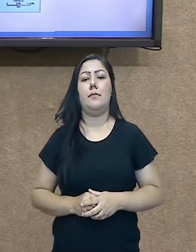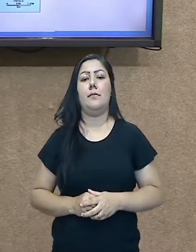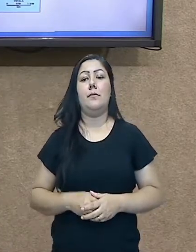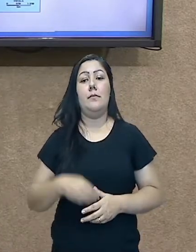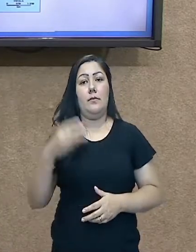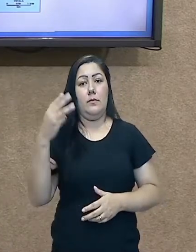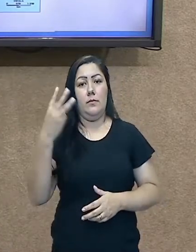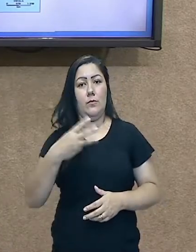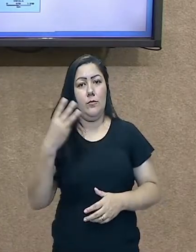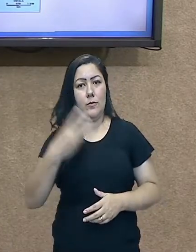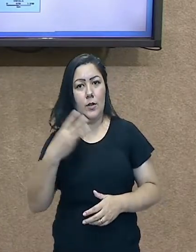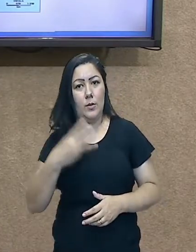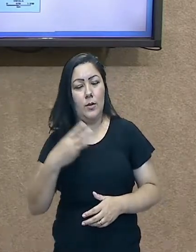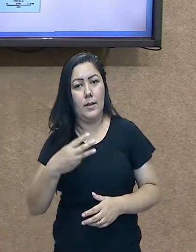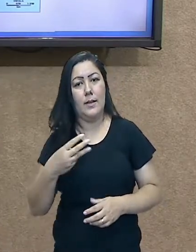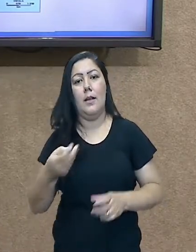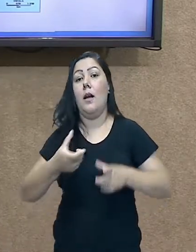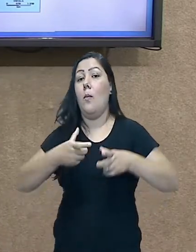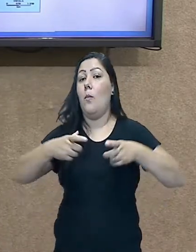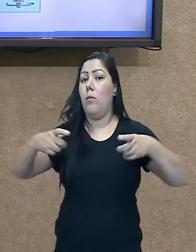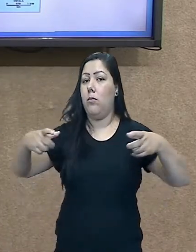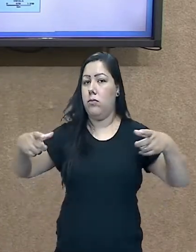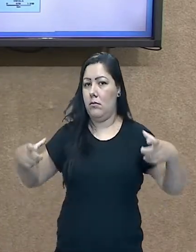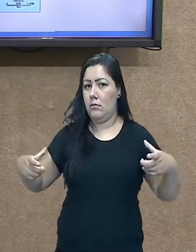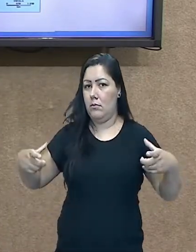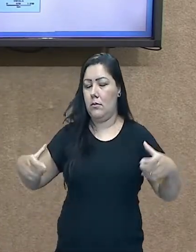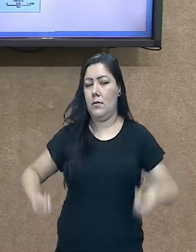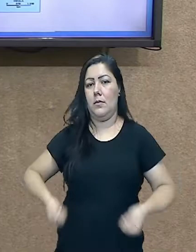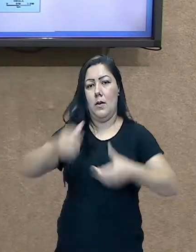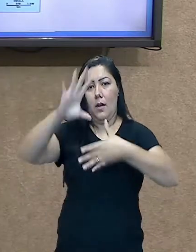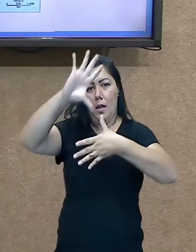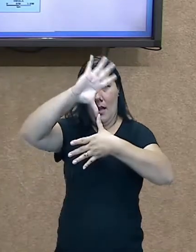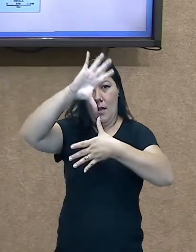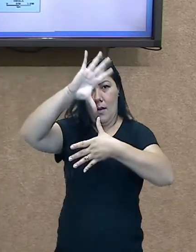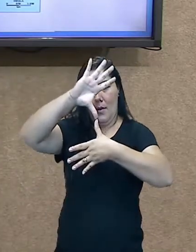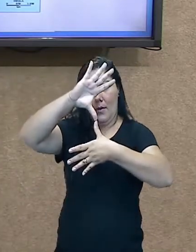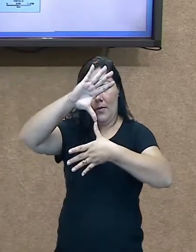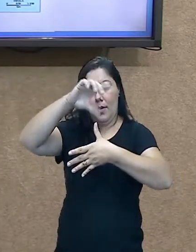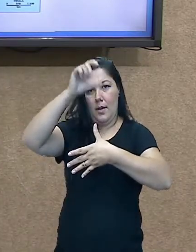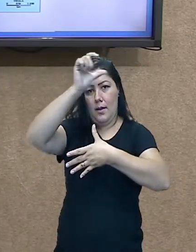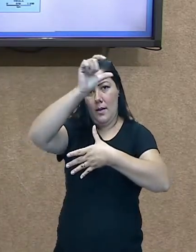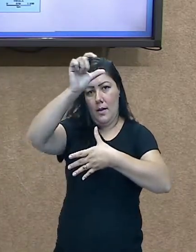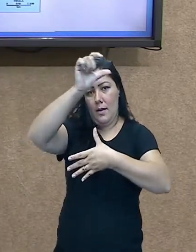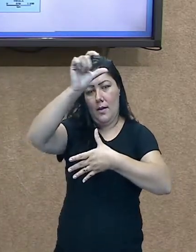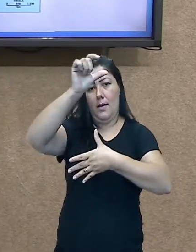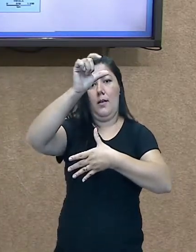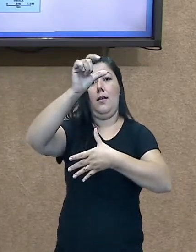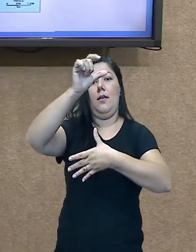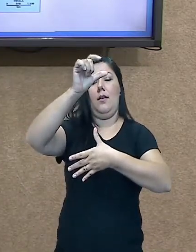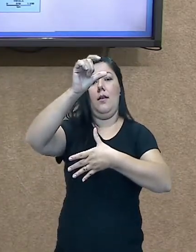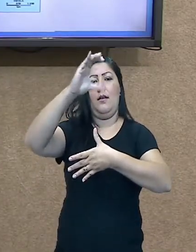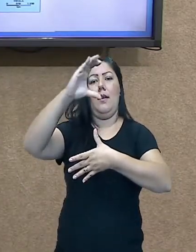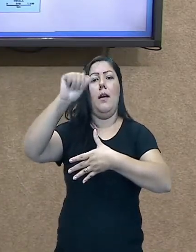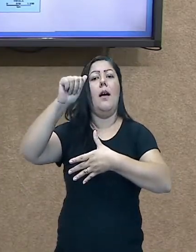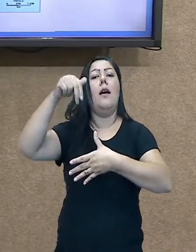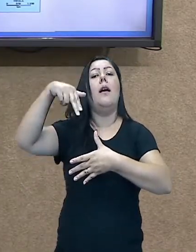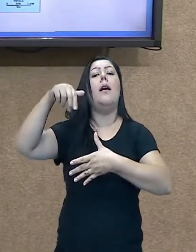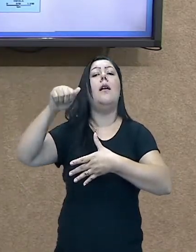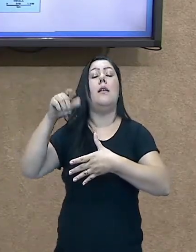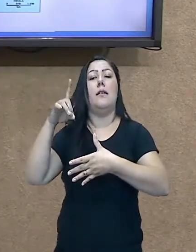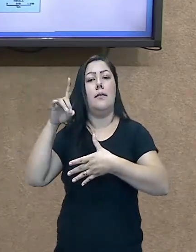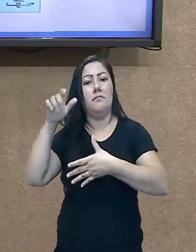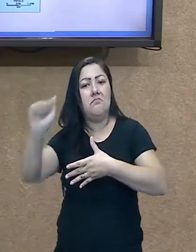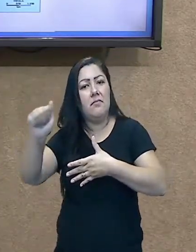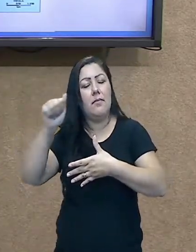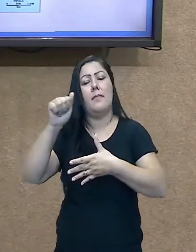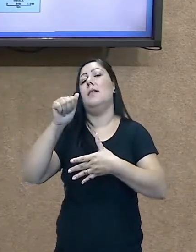das Américas. Primeiro é o Canadá, segundo os Estados Unidos. Eliane, não é primeiro os